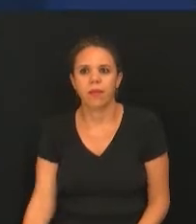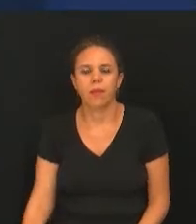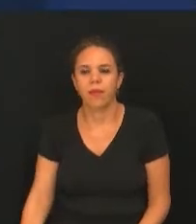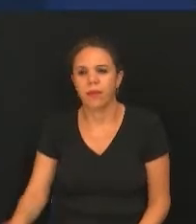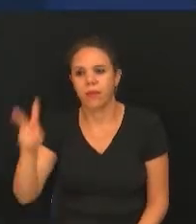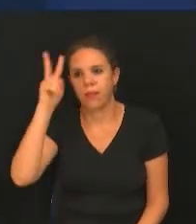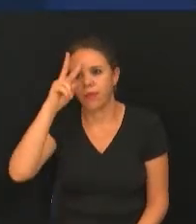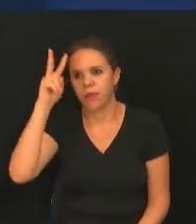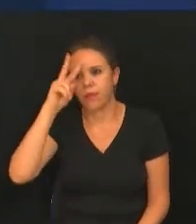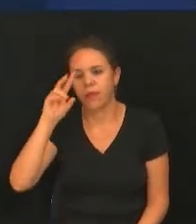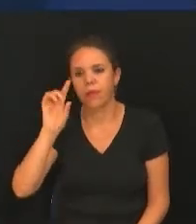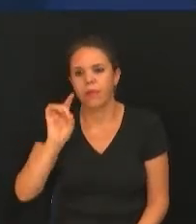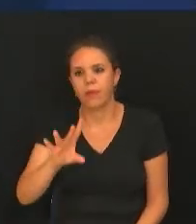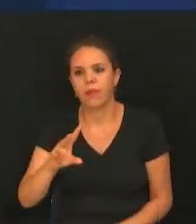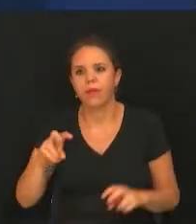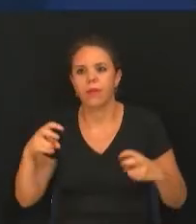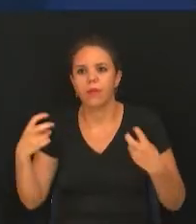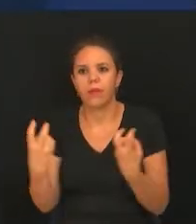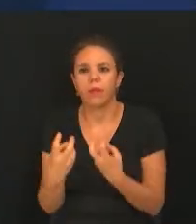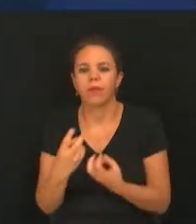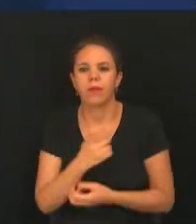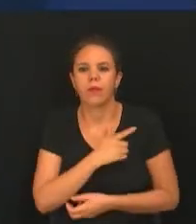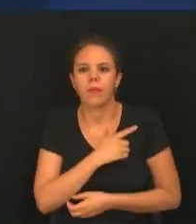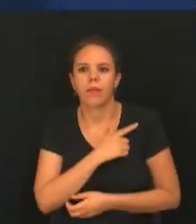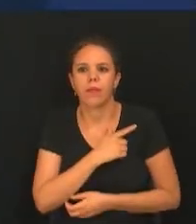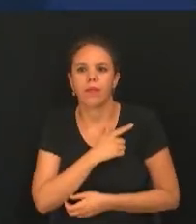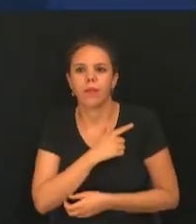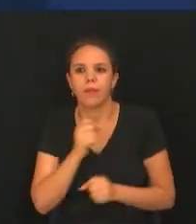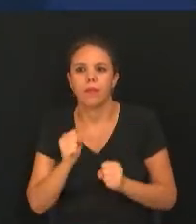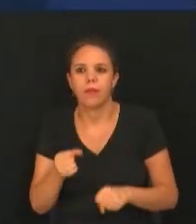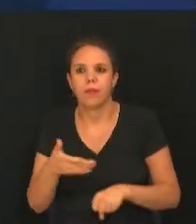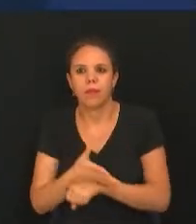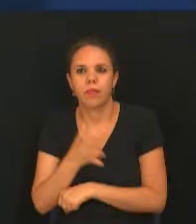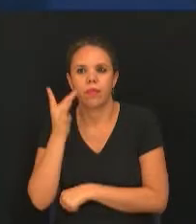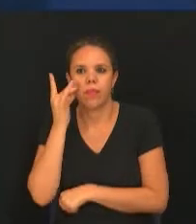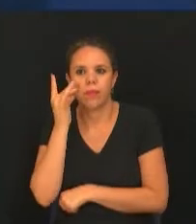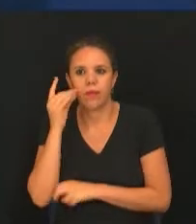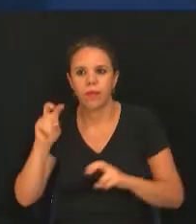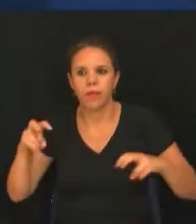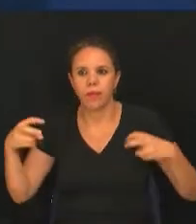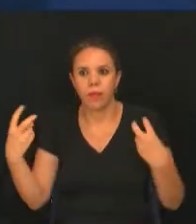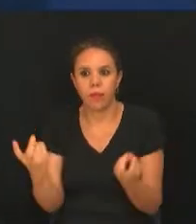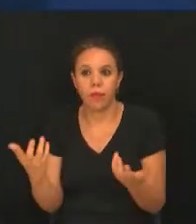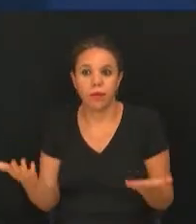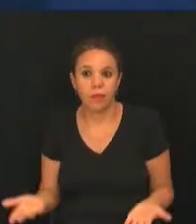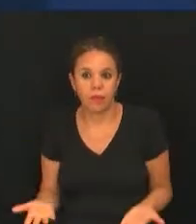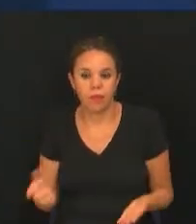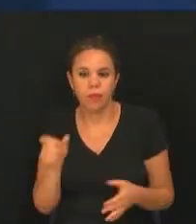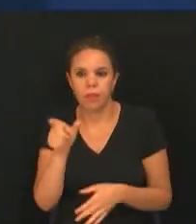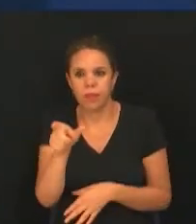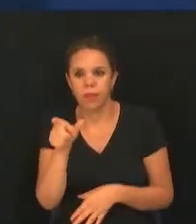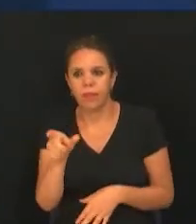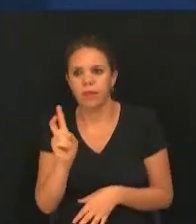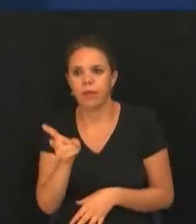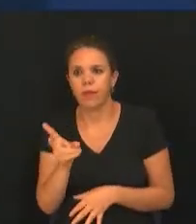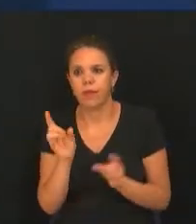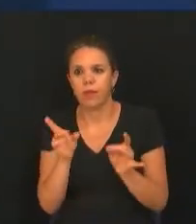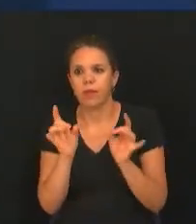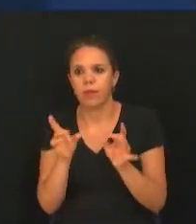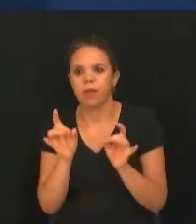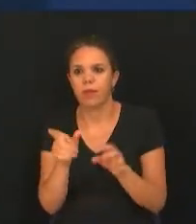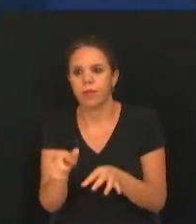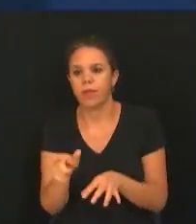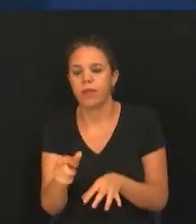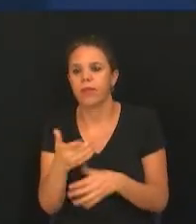Lembrando que apenas a torcida bugrina vai poder estar presente aí no Brinco de Ouro. Os ingressos seguem à venda na bilheteria